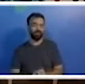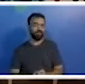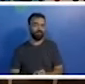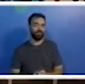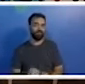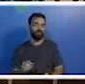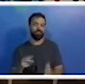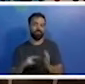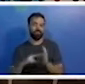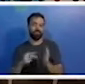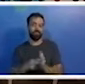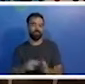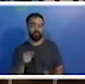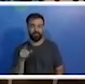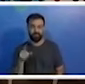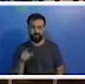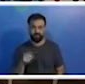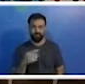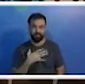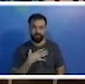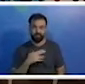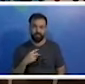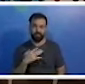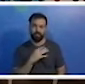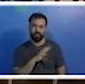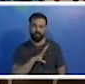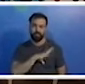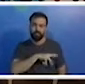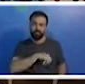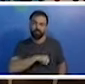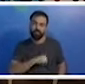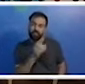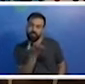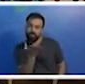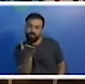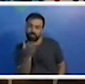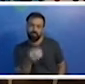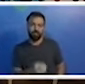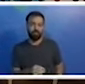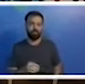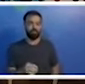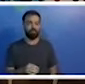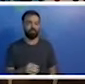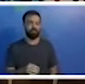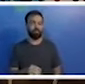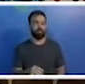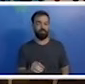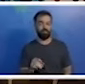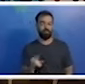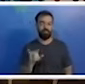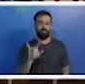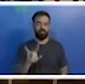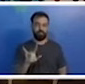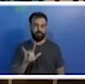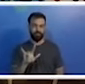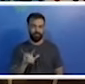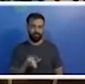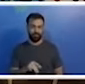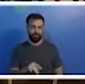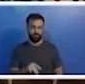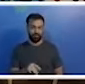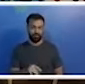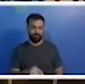e ele significa eu te amo I love you em inglês são três letrinhas em Libras que quando